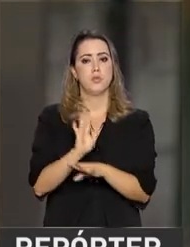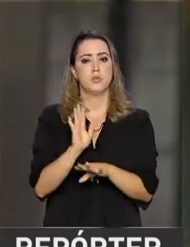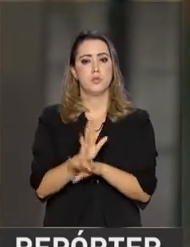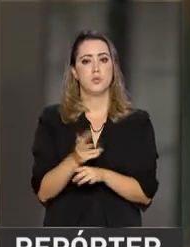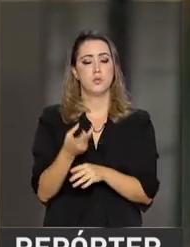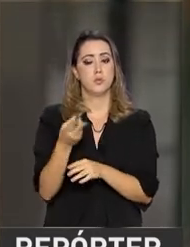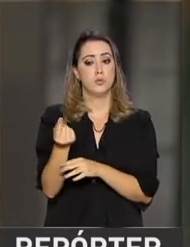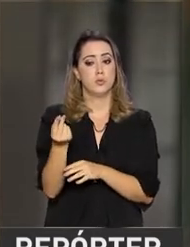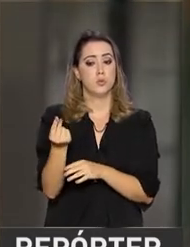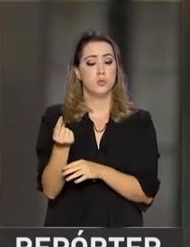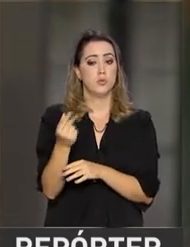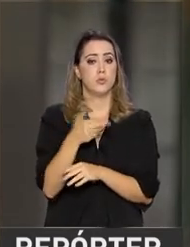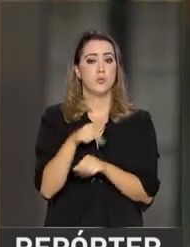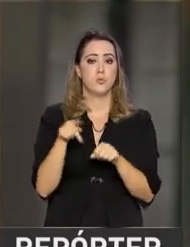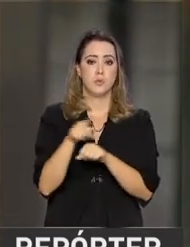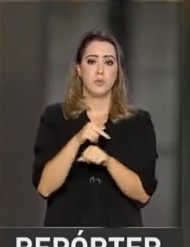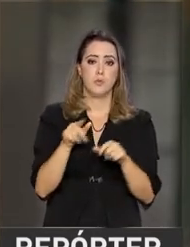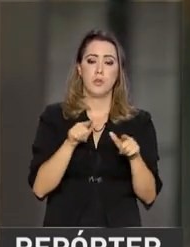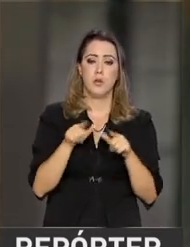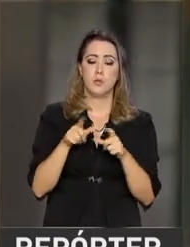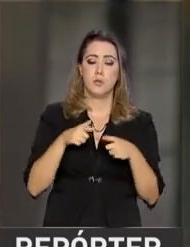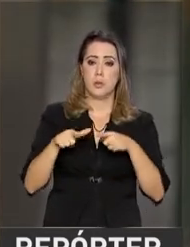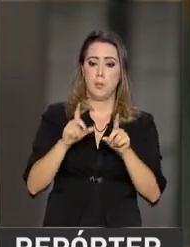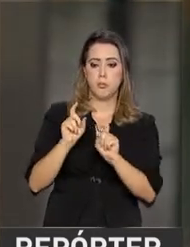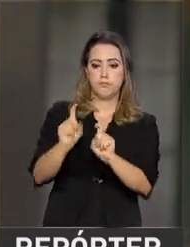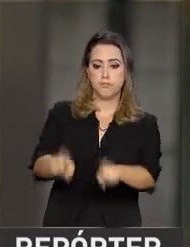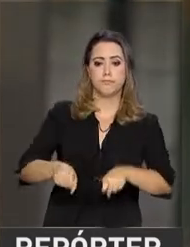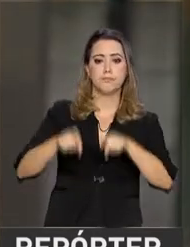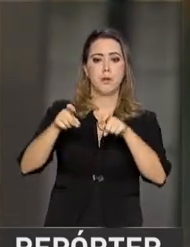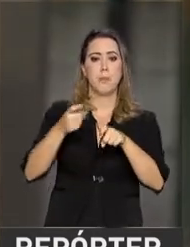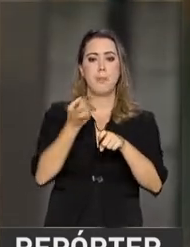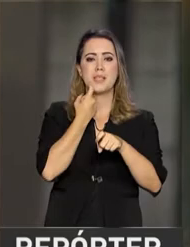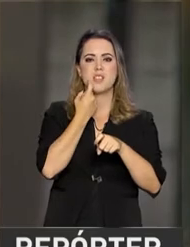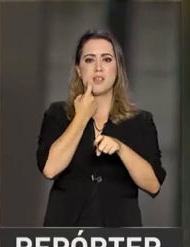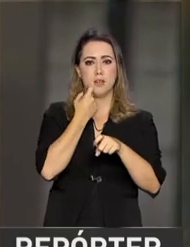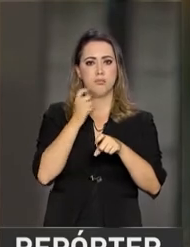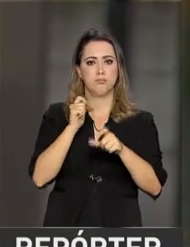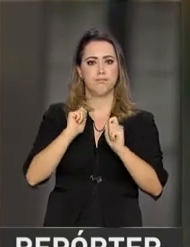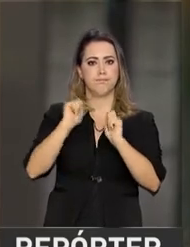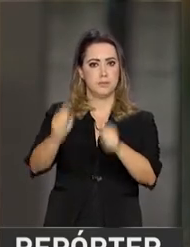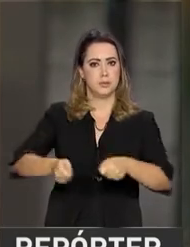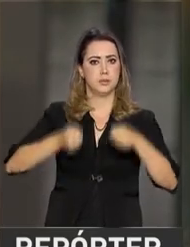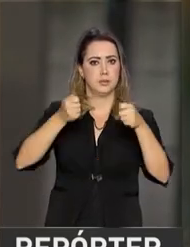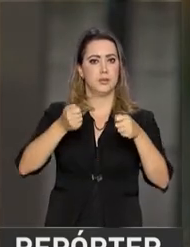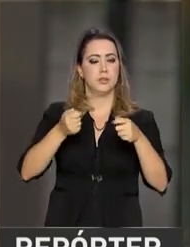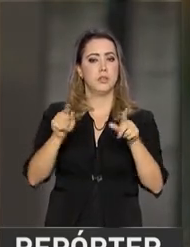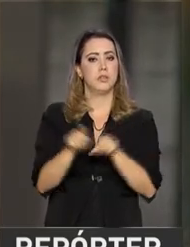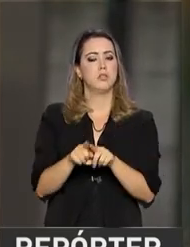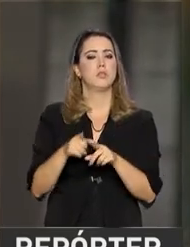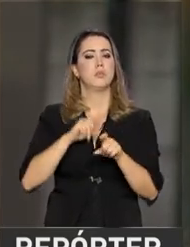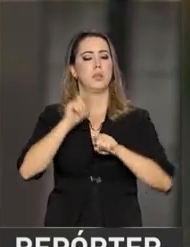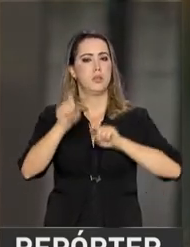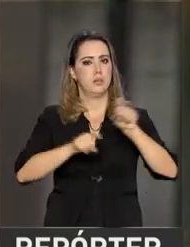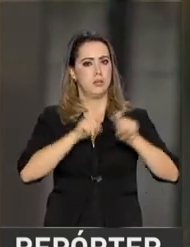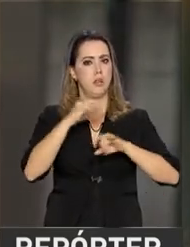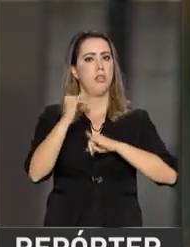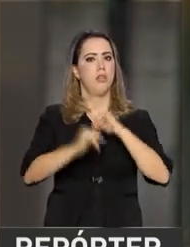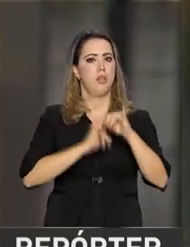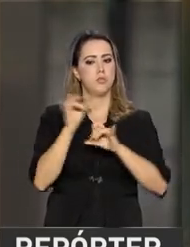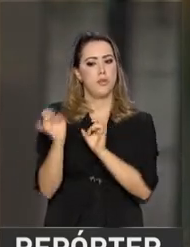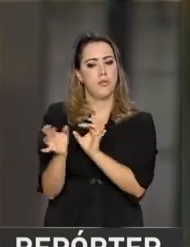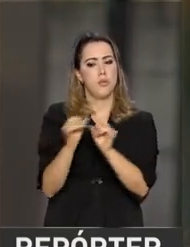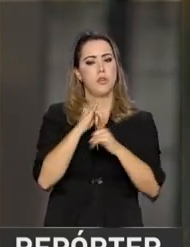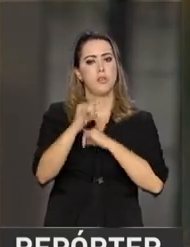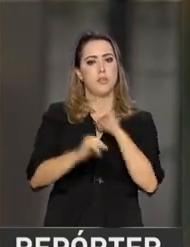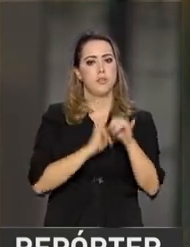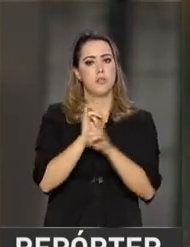dado pelos países à atividade pesqueira até a regulamentação do comércio eletrônico, que já responde por 23%